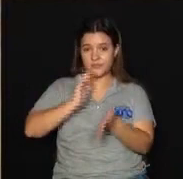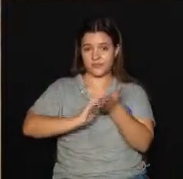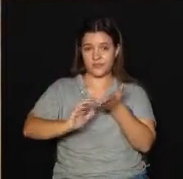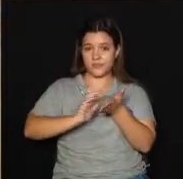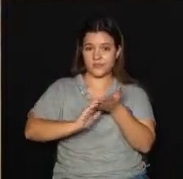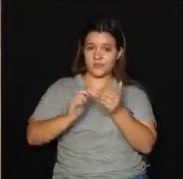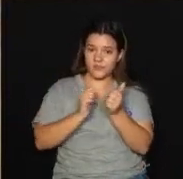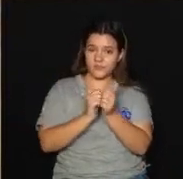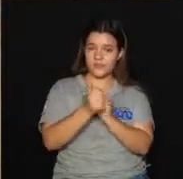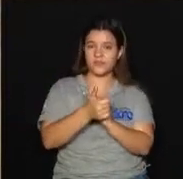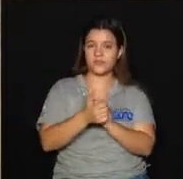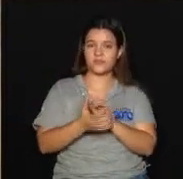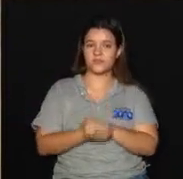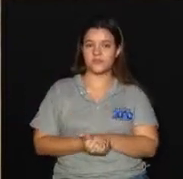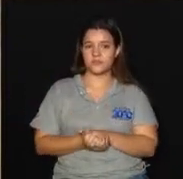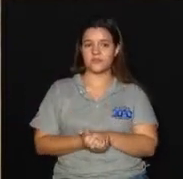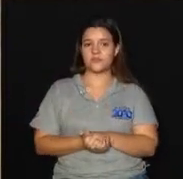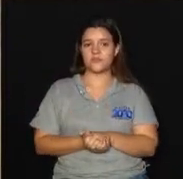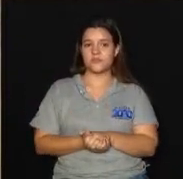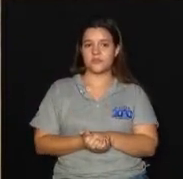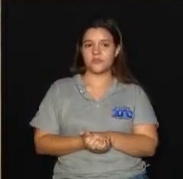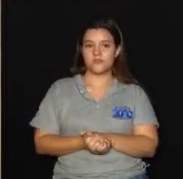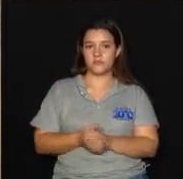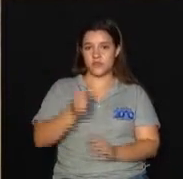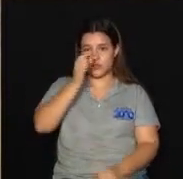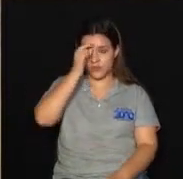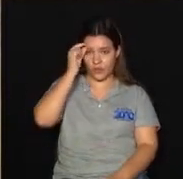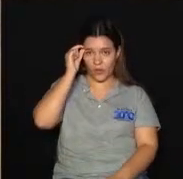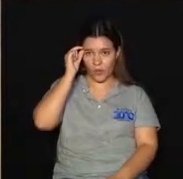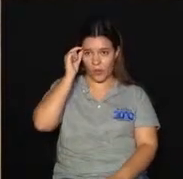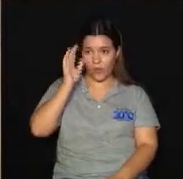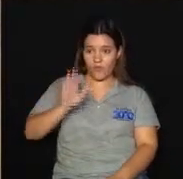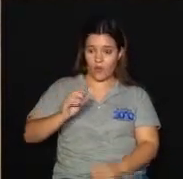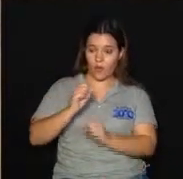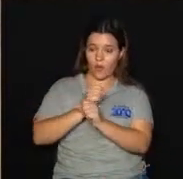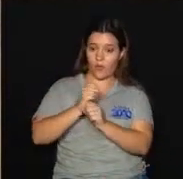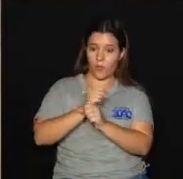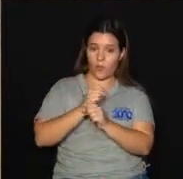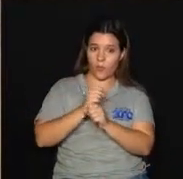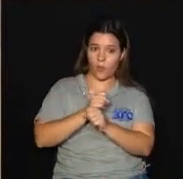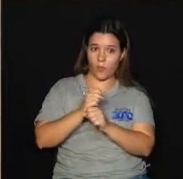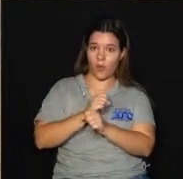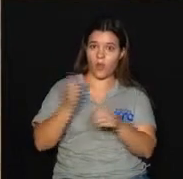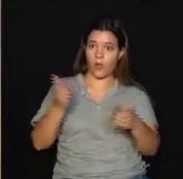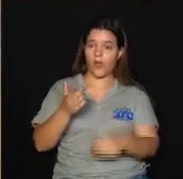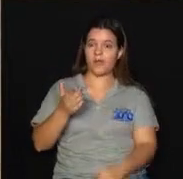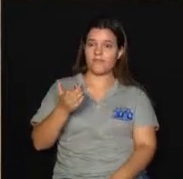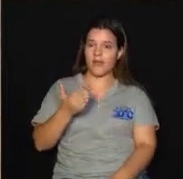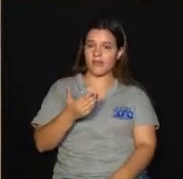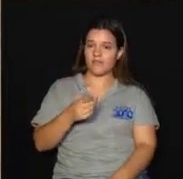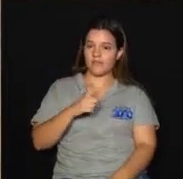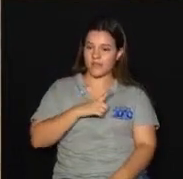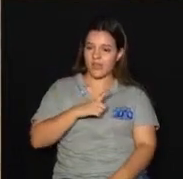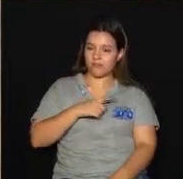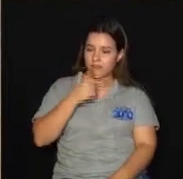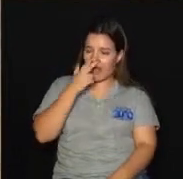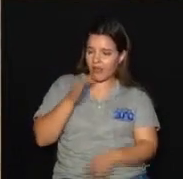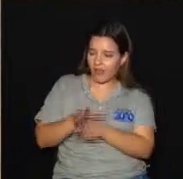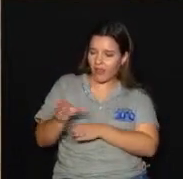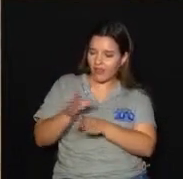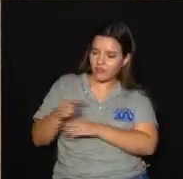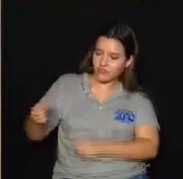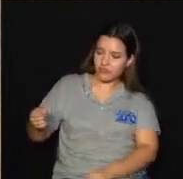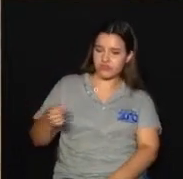Esportes. Jonas Donizete foi reeleito, ficou 8 anos e agora consegue colocar o Dário Saad como